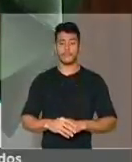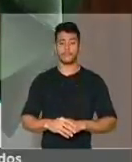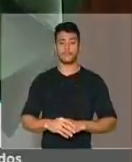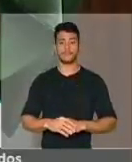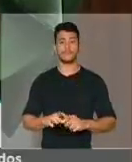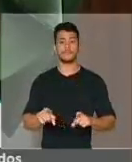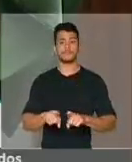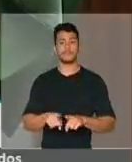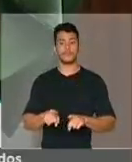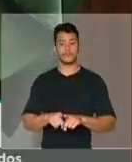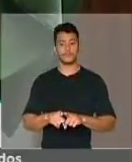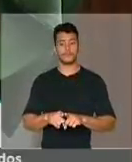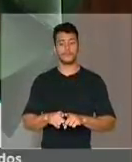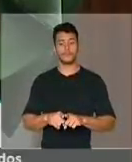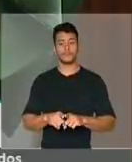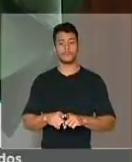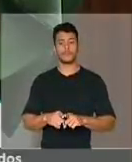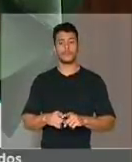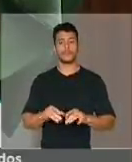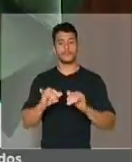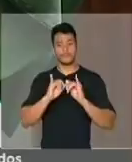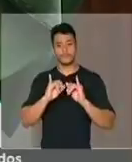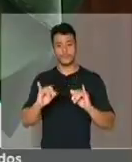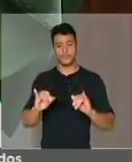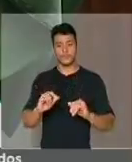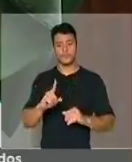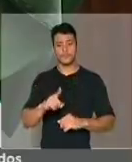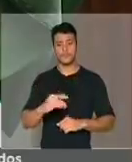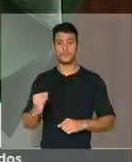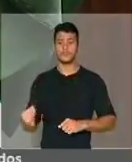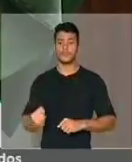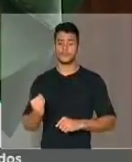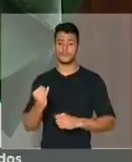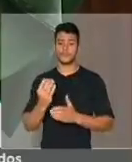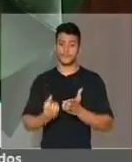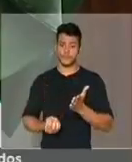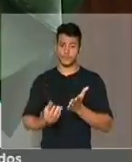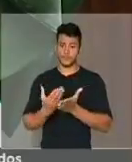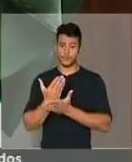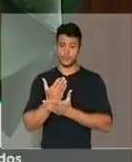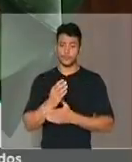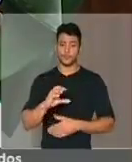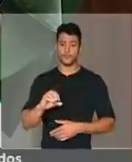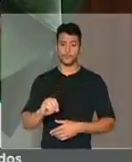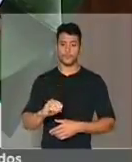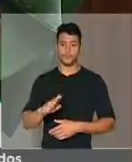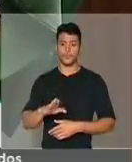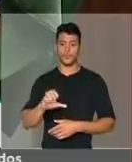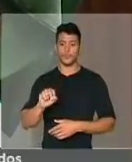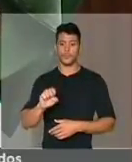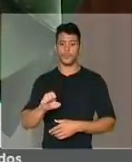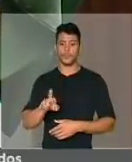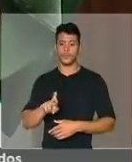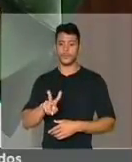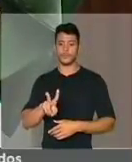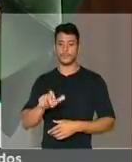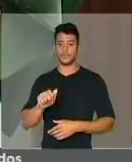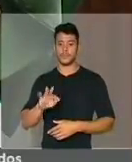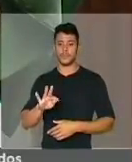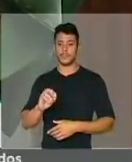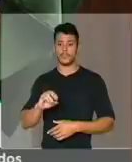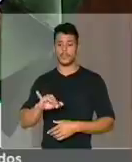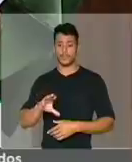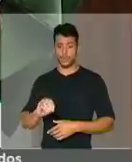Registro a importância da criação do Observatório da Câmara dos Deputados, por iniciativa do presidente Rodrigo